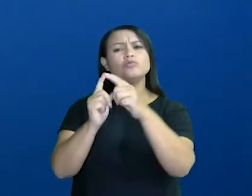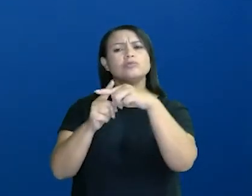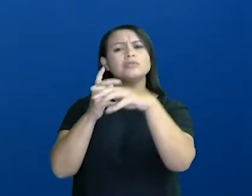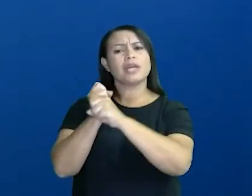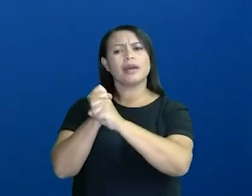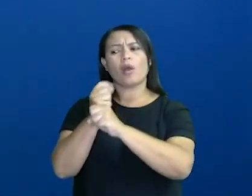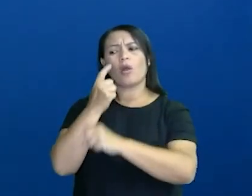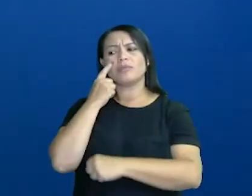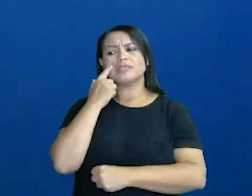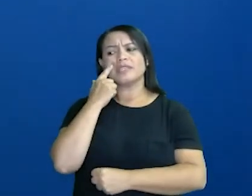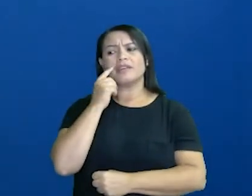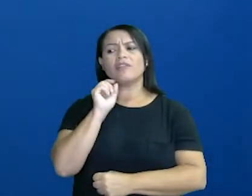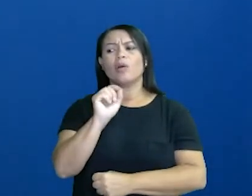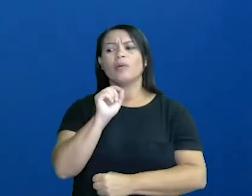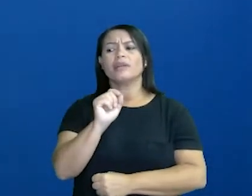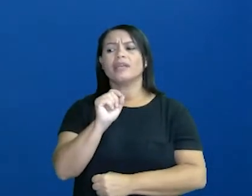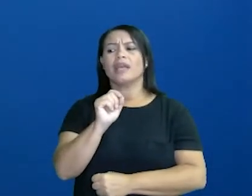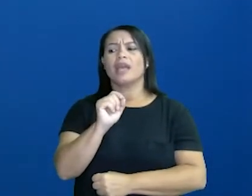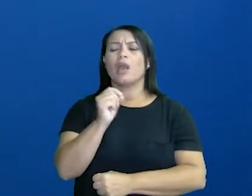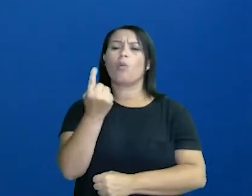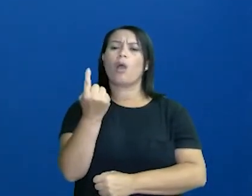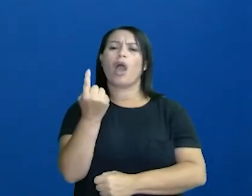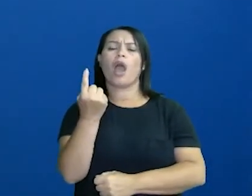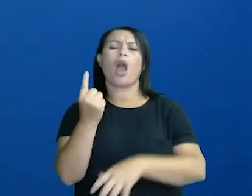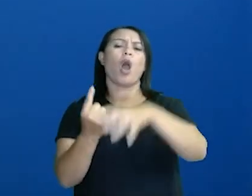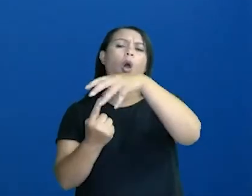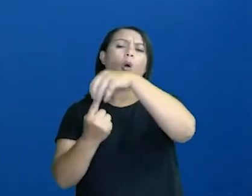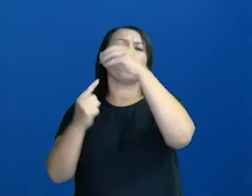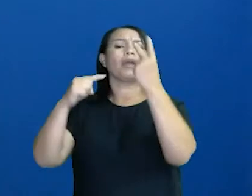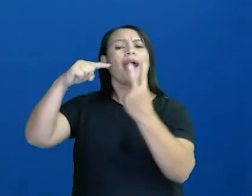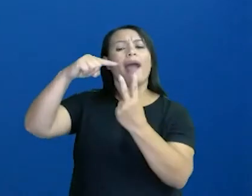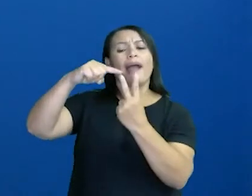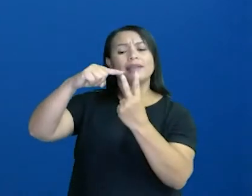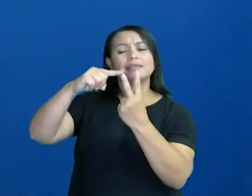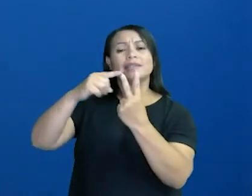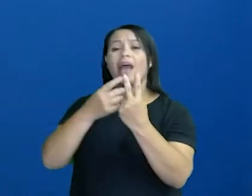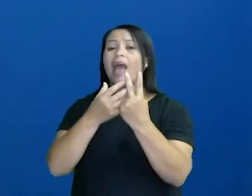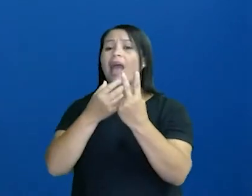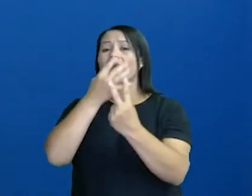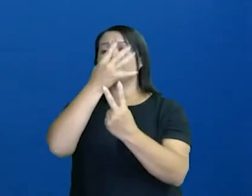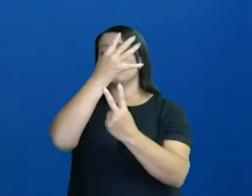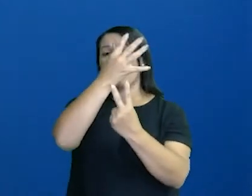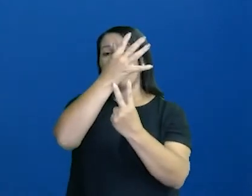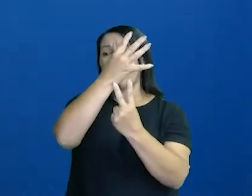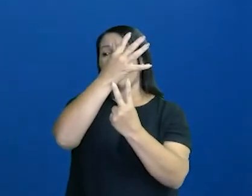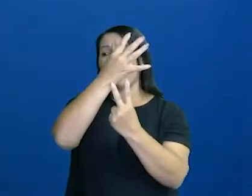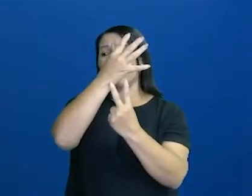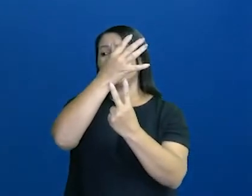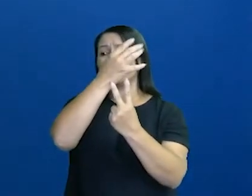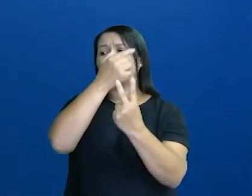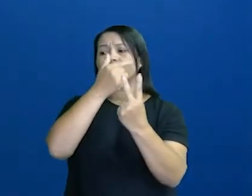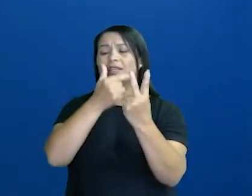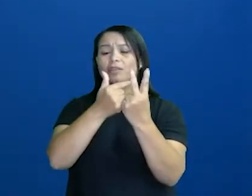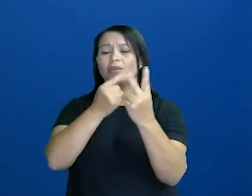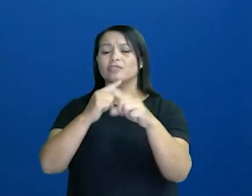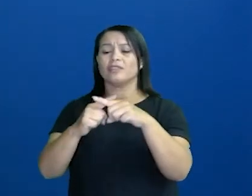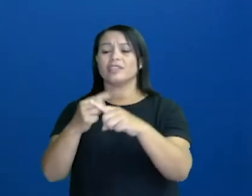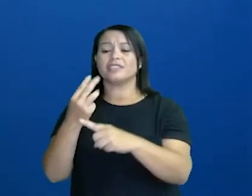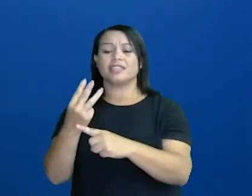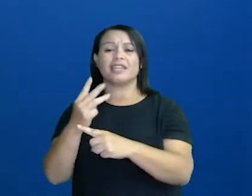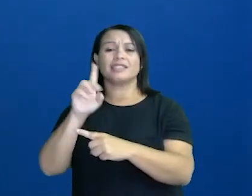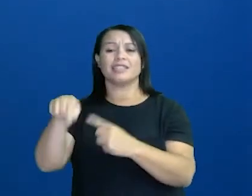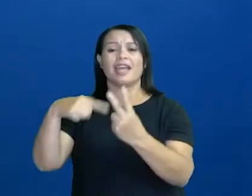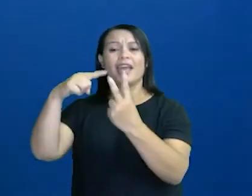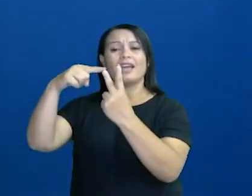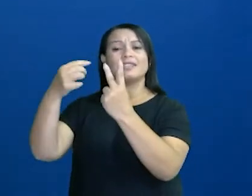juntar Tá certo formando uma única Raiz tô arrumando o que a raiz quarta de 2 meses e as